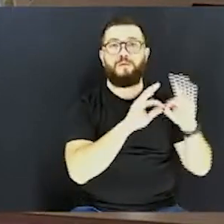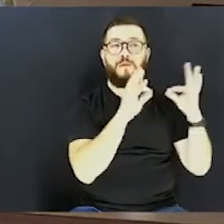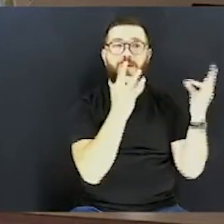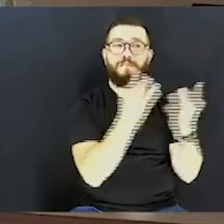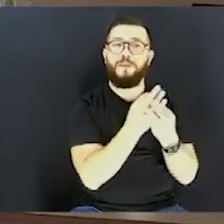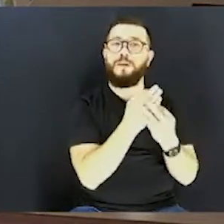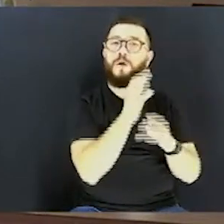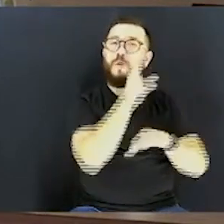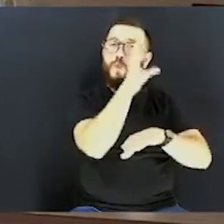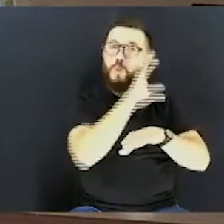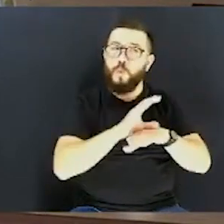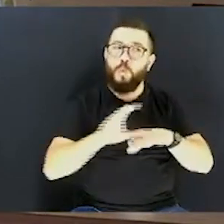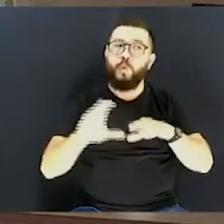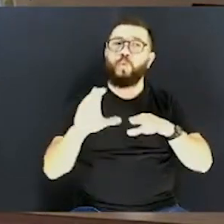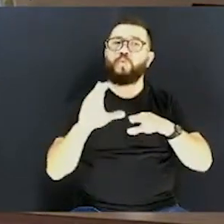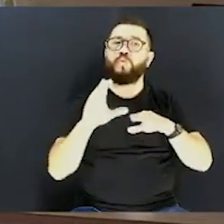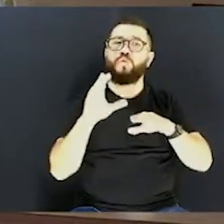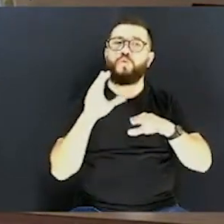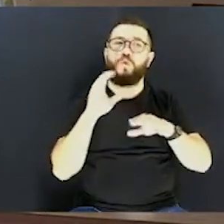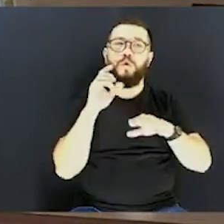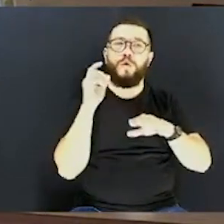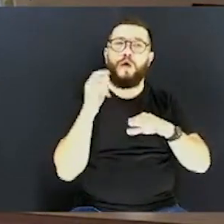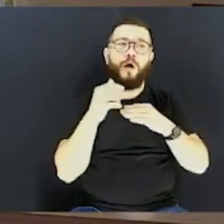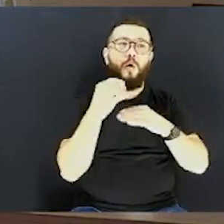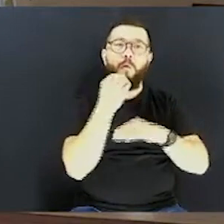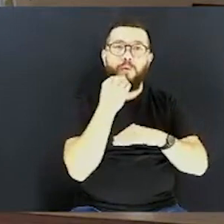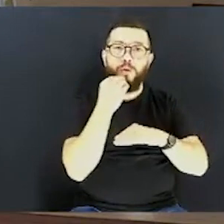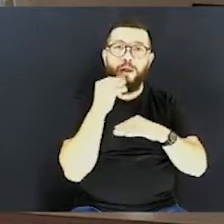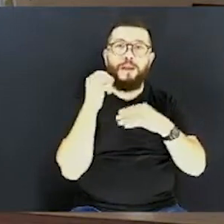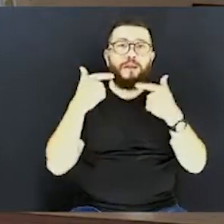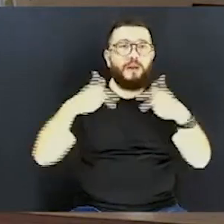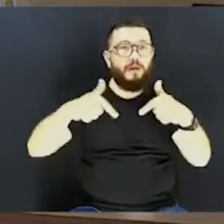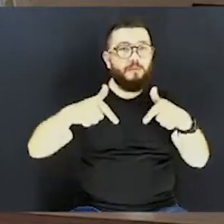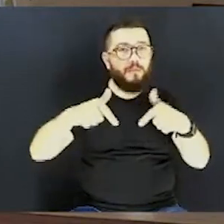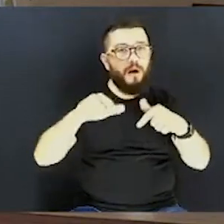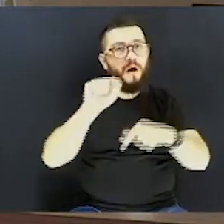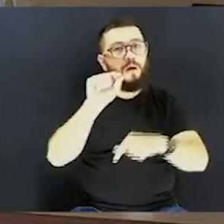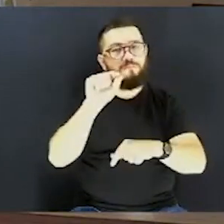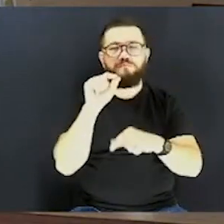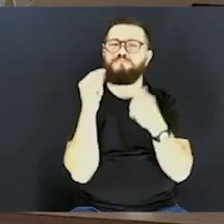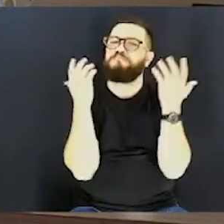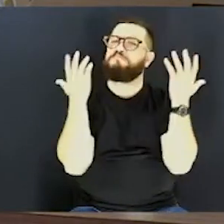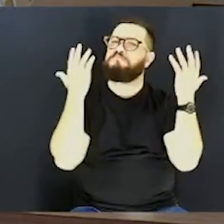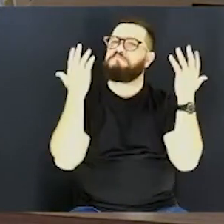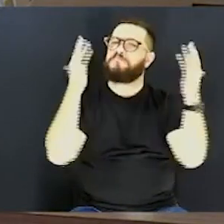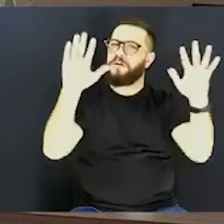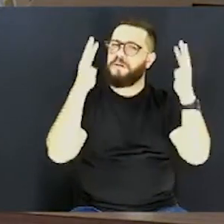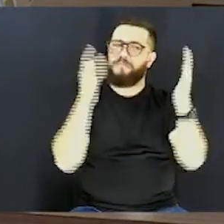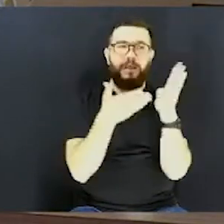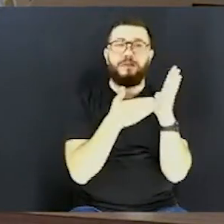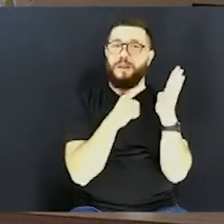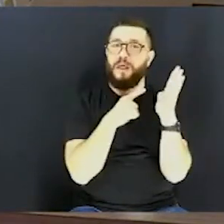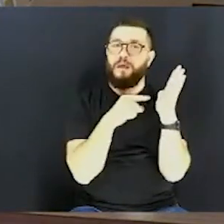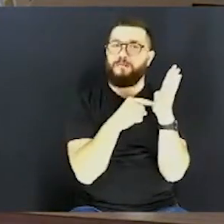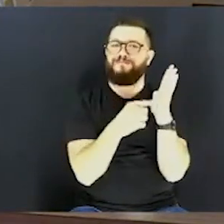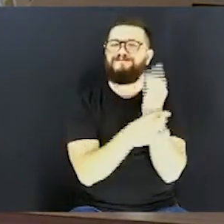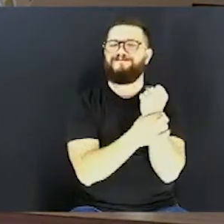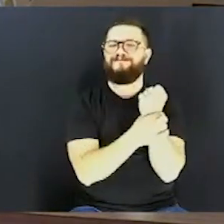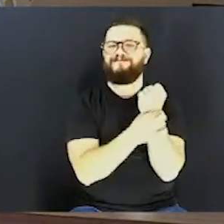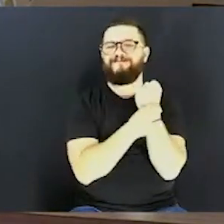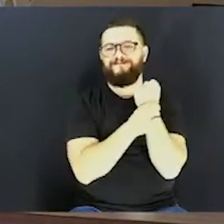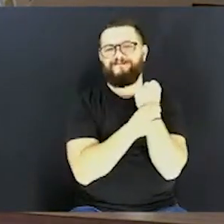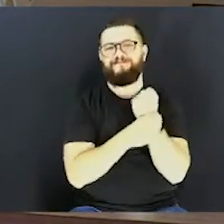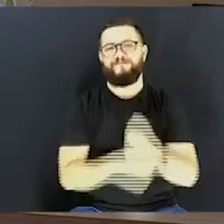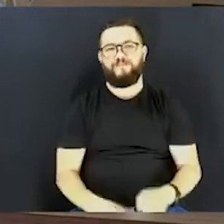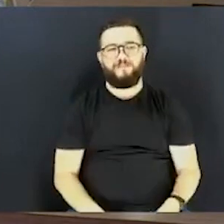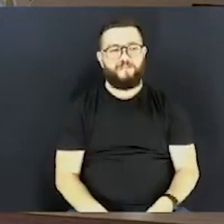pais para que eles consigam emprego, para que eles consigam trabalho. Então, eu também quero parabenizar por essa iniciativa, entendendo que o melhor programa